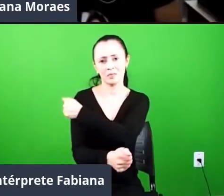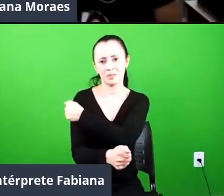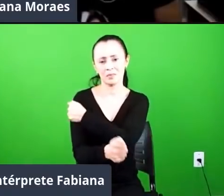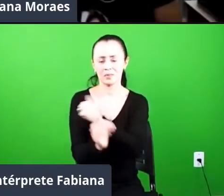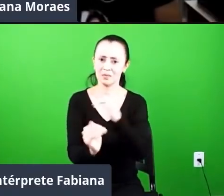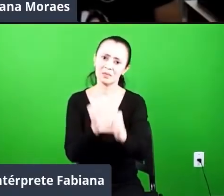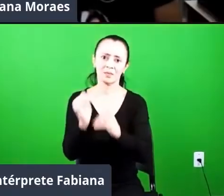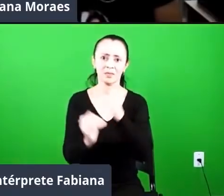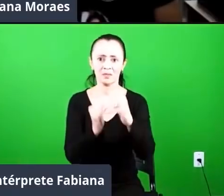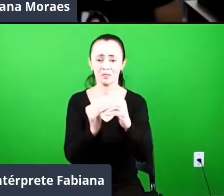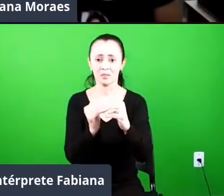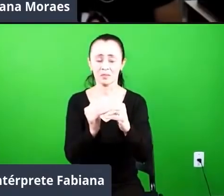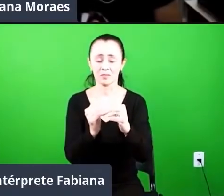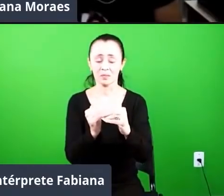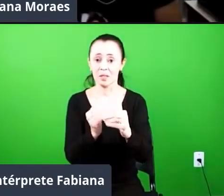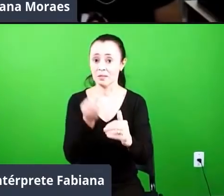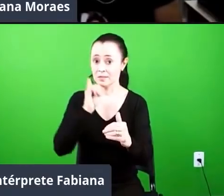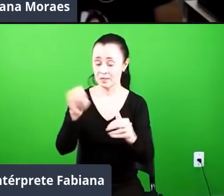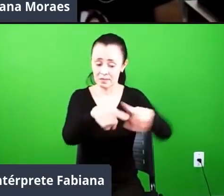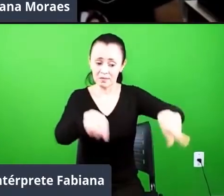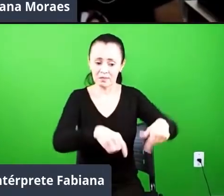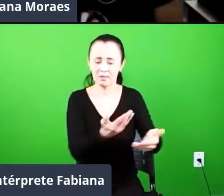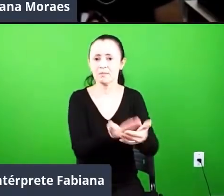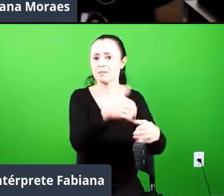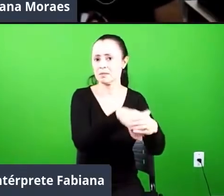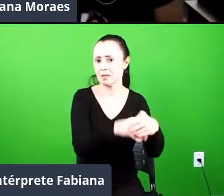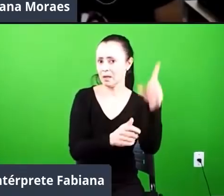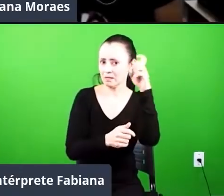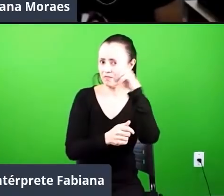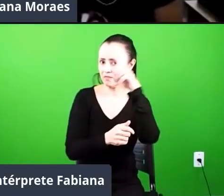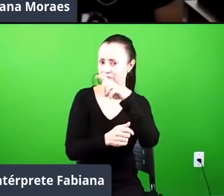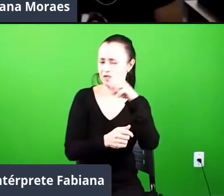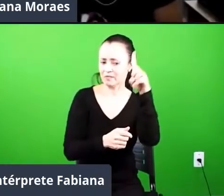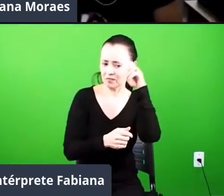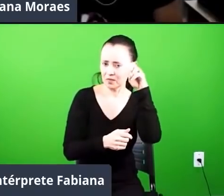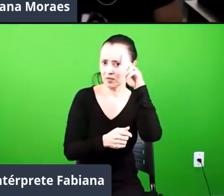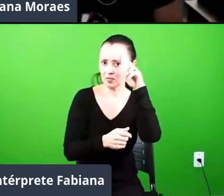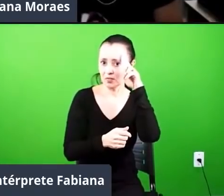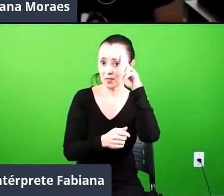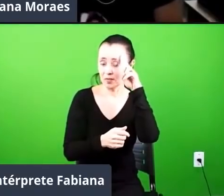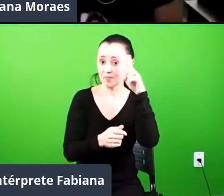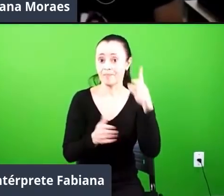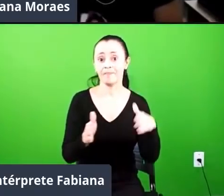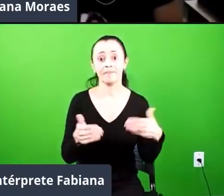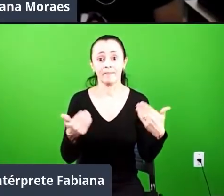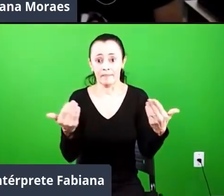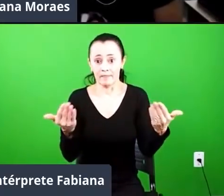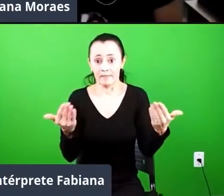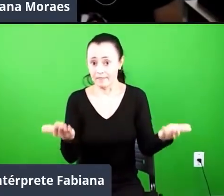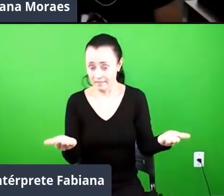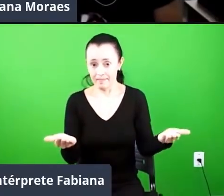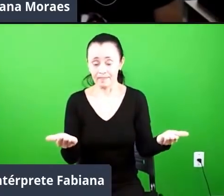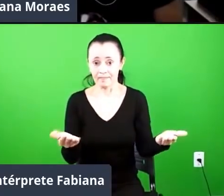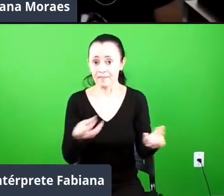né? Uma sala com 30 alunos. Para eu acompanhar dia a dia todos os 30 alunos, né, é uma tarefa,